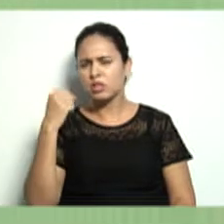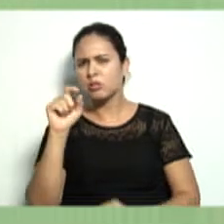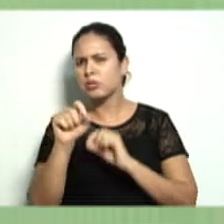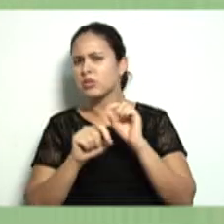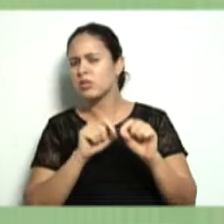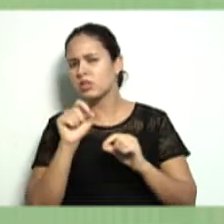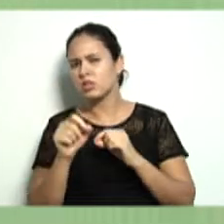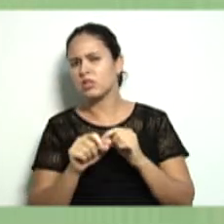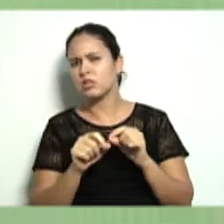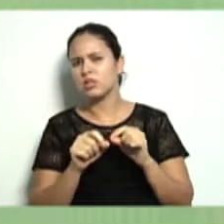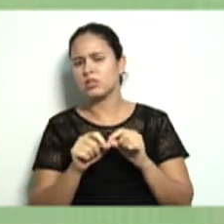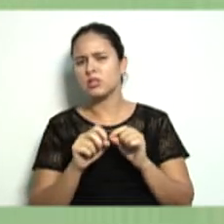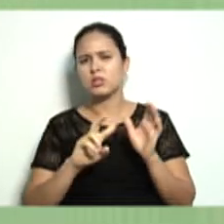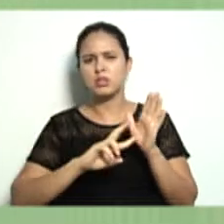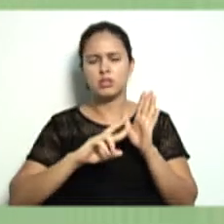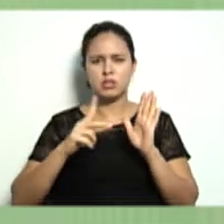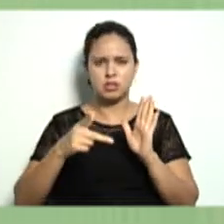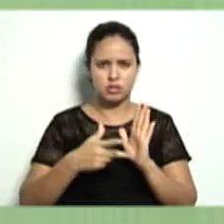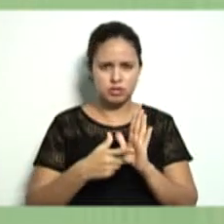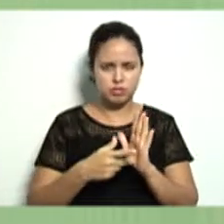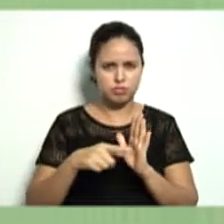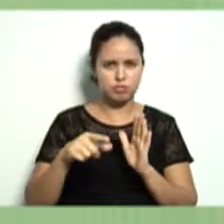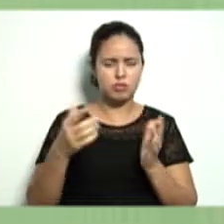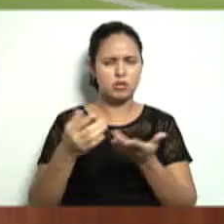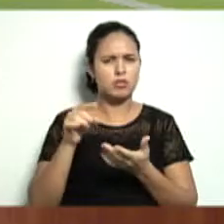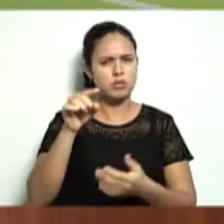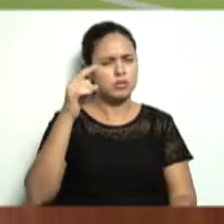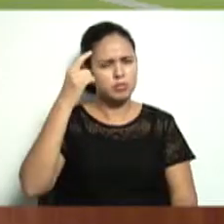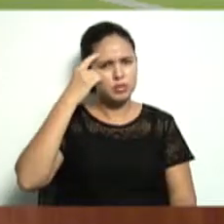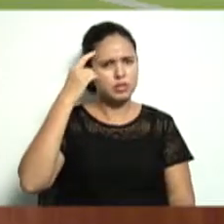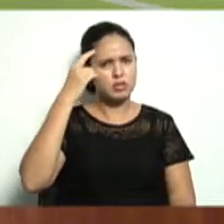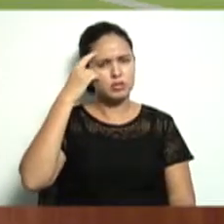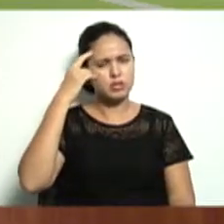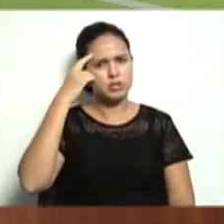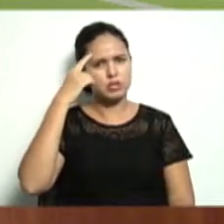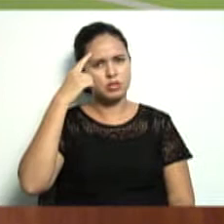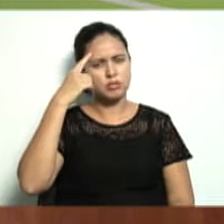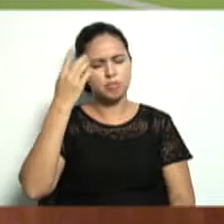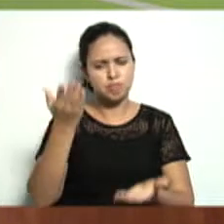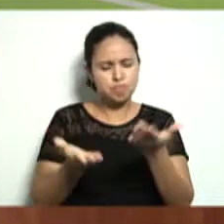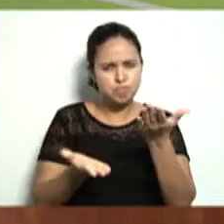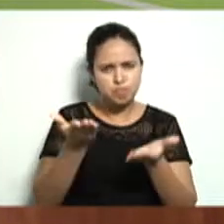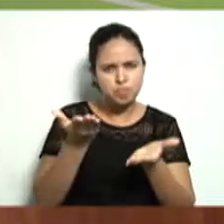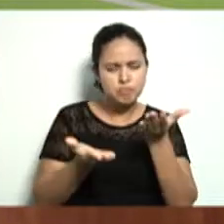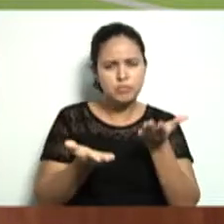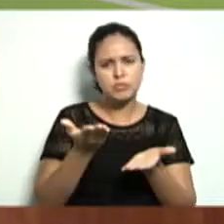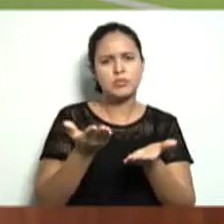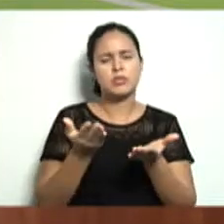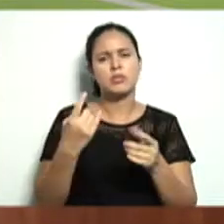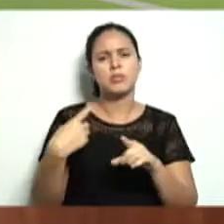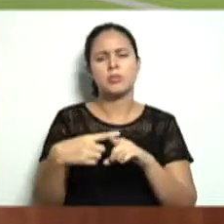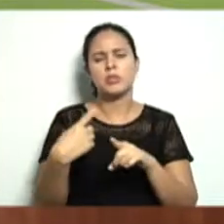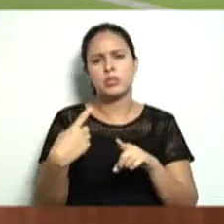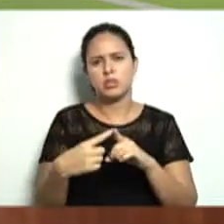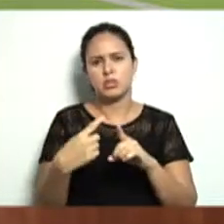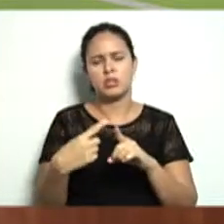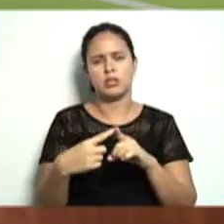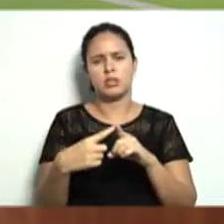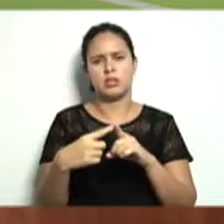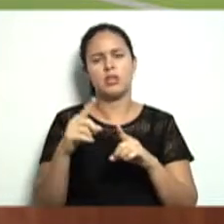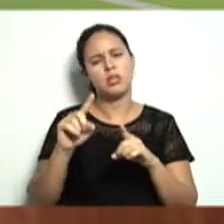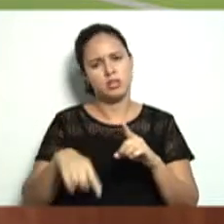uma palavra? Então, pessoal, reflitam aí. A sustentabilidade é um assunto que a gente traz porque é um assunto em